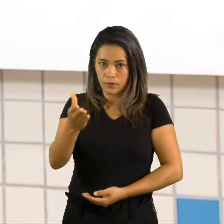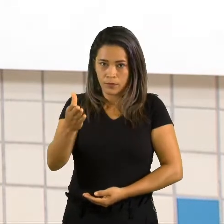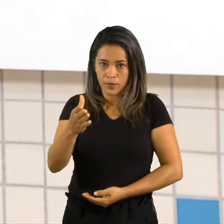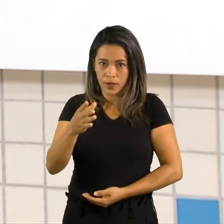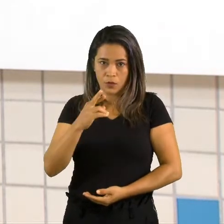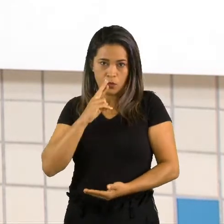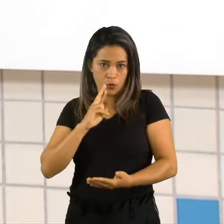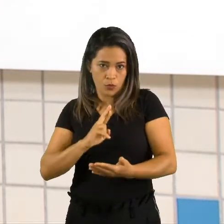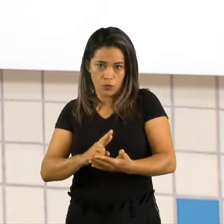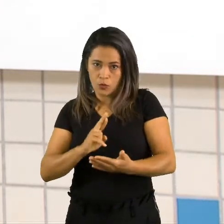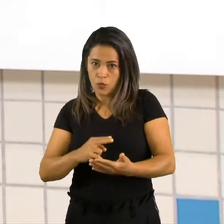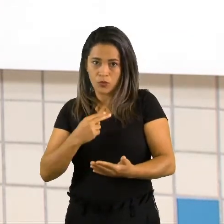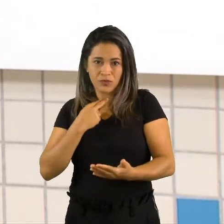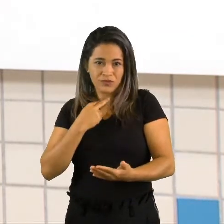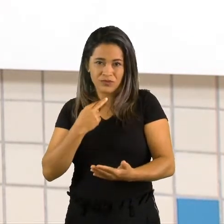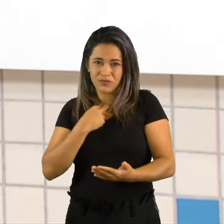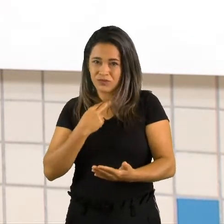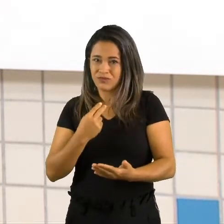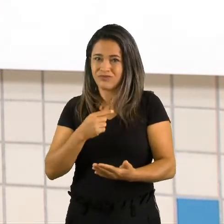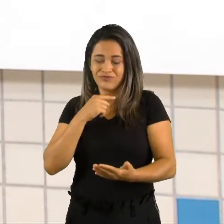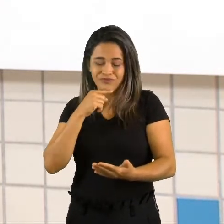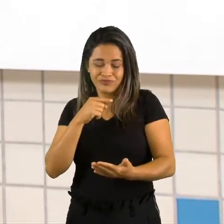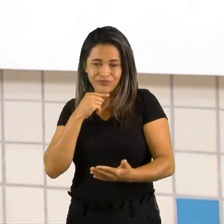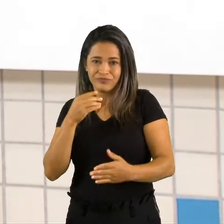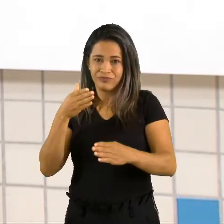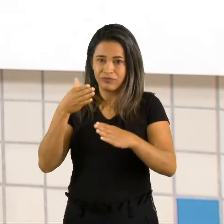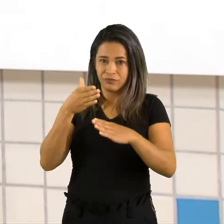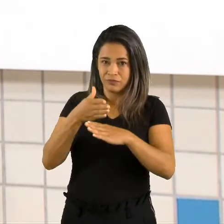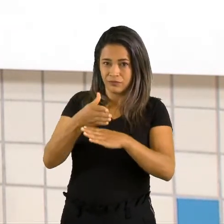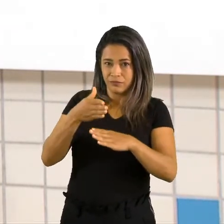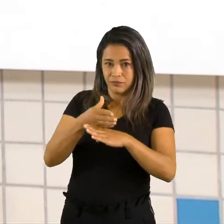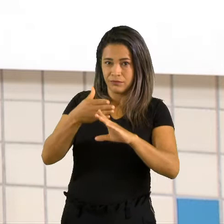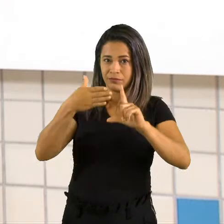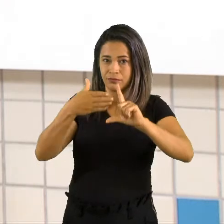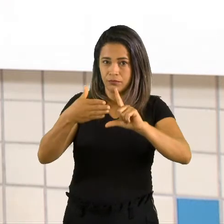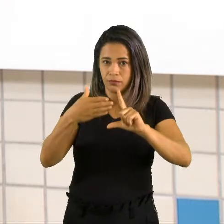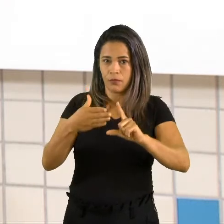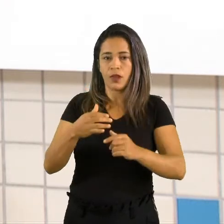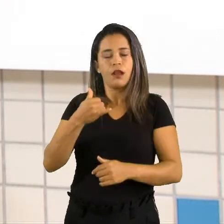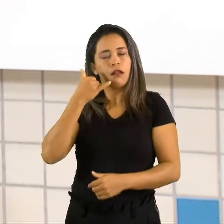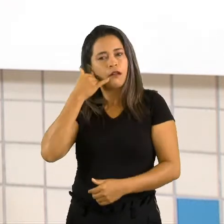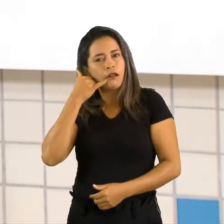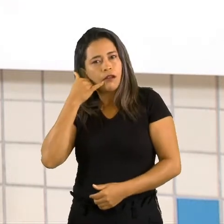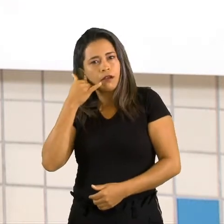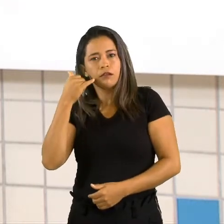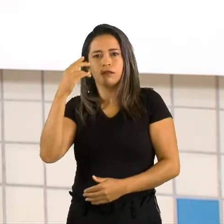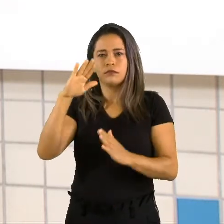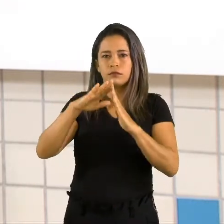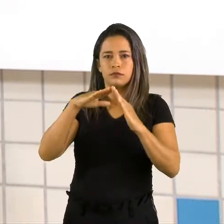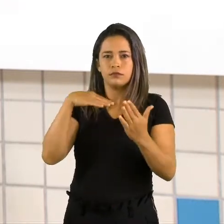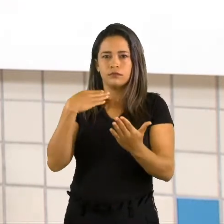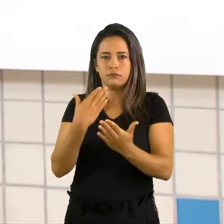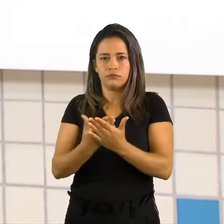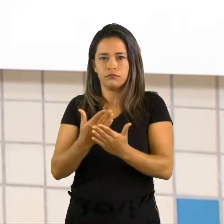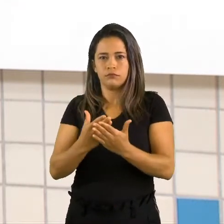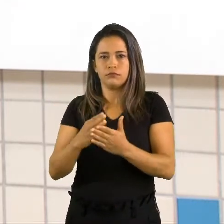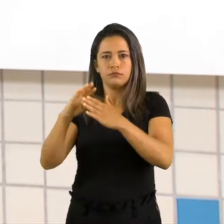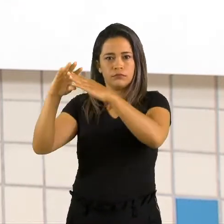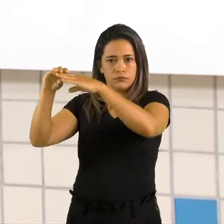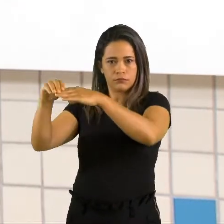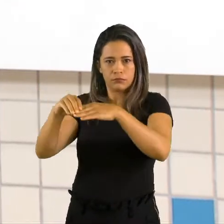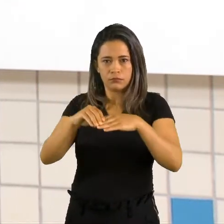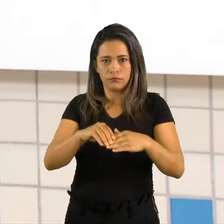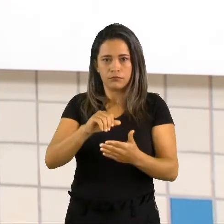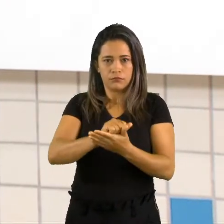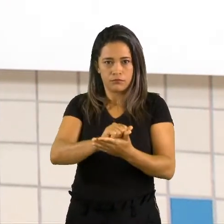responder lá na plataforma online, é só ligar na escola, marcar um horário e buscar o seu bloco de atividades e fazer